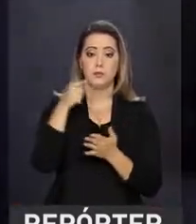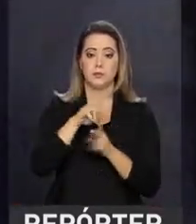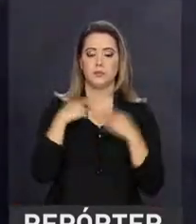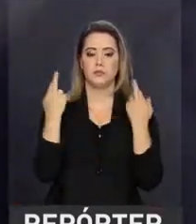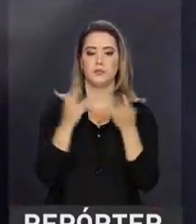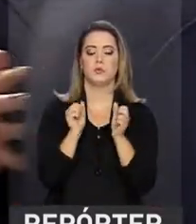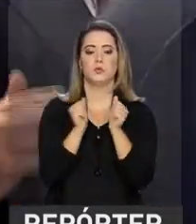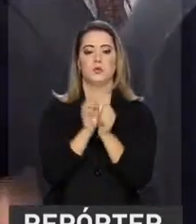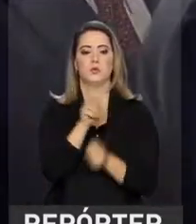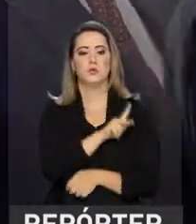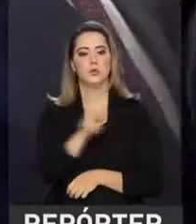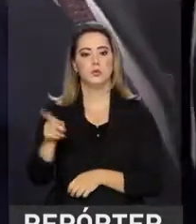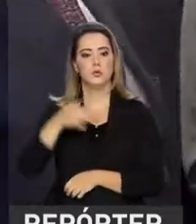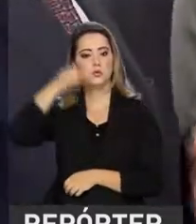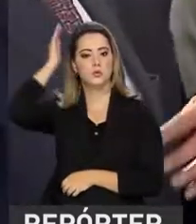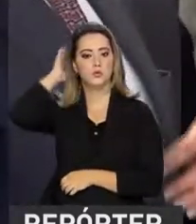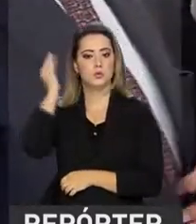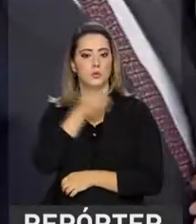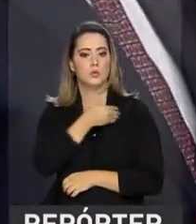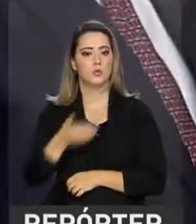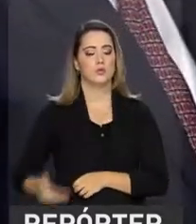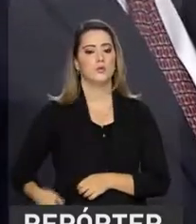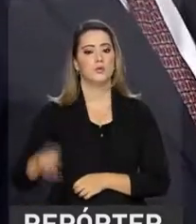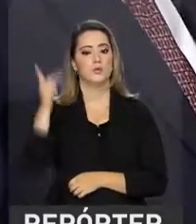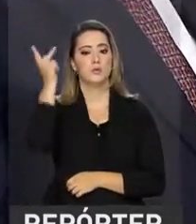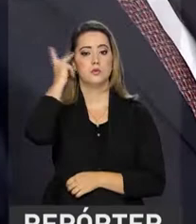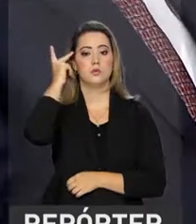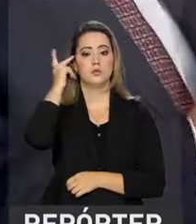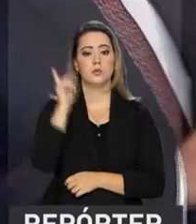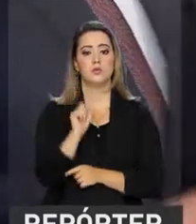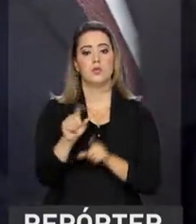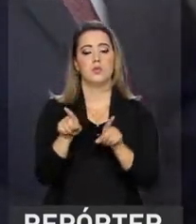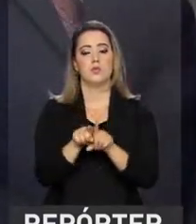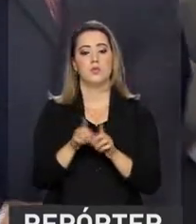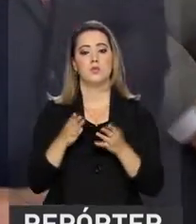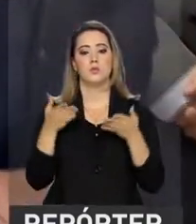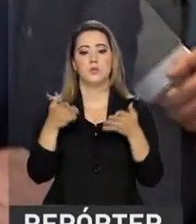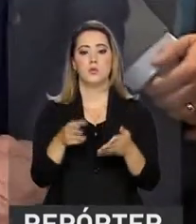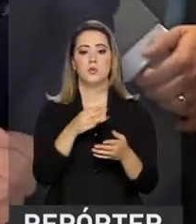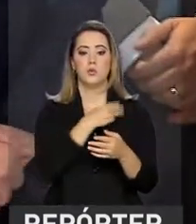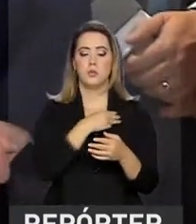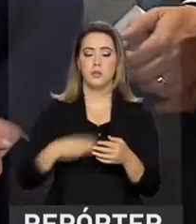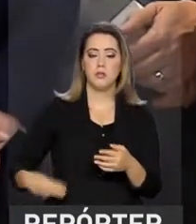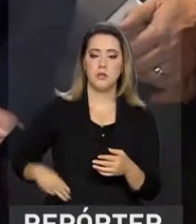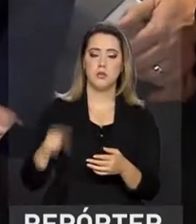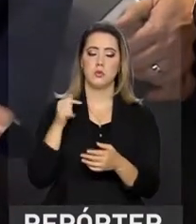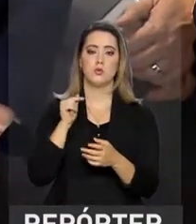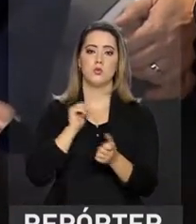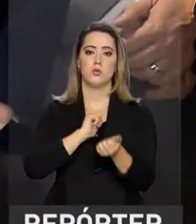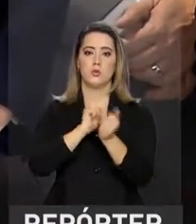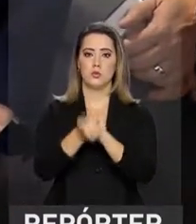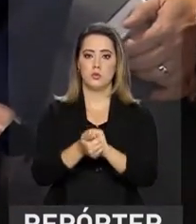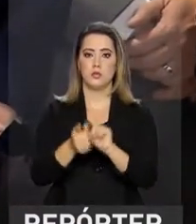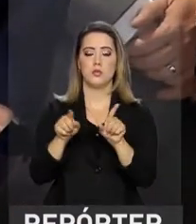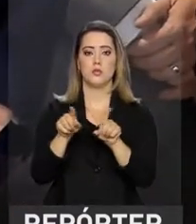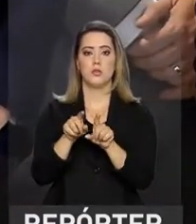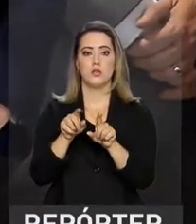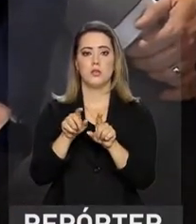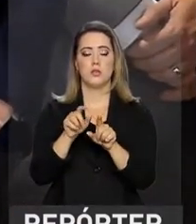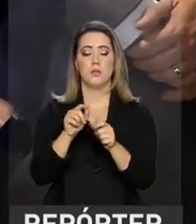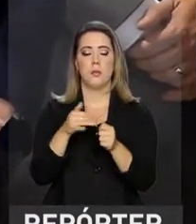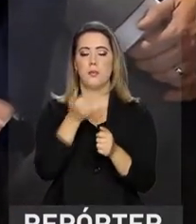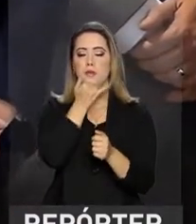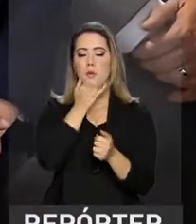presidente michel temer e do governador de são paulo geraldo alckmin do ministro dos transportes maurício quintella do